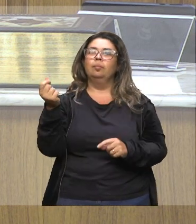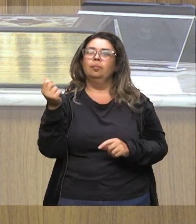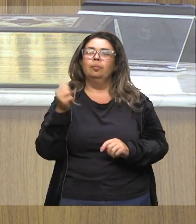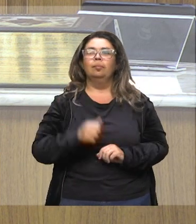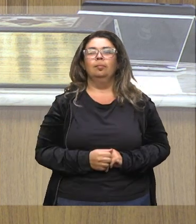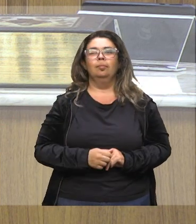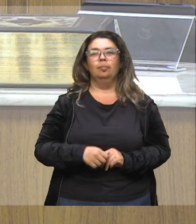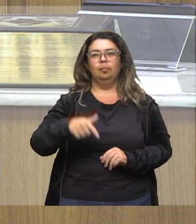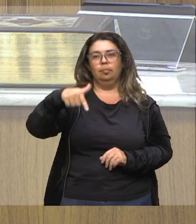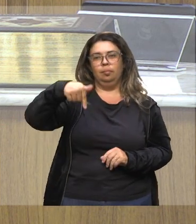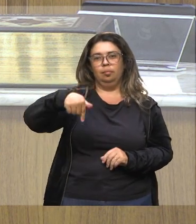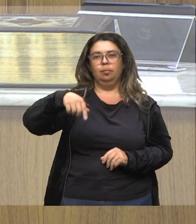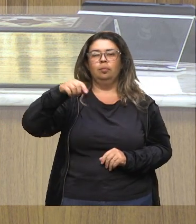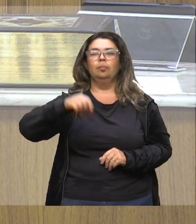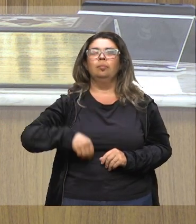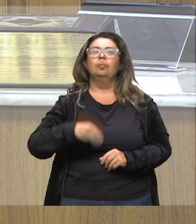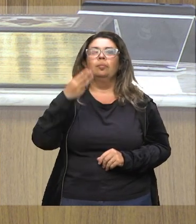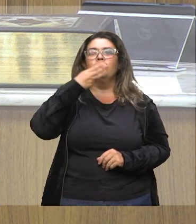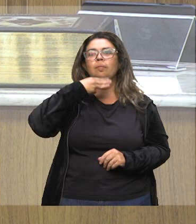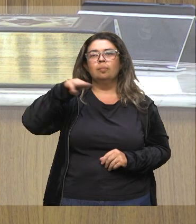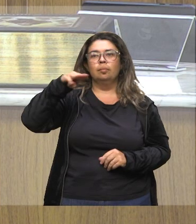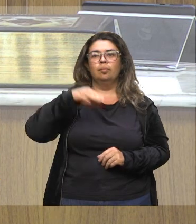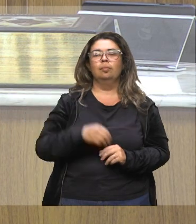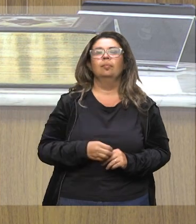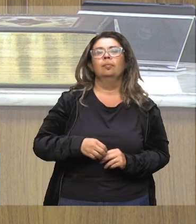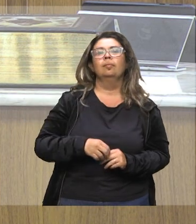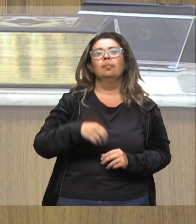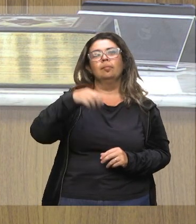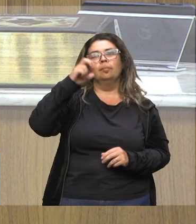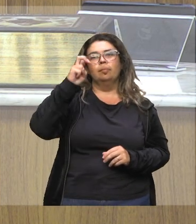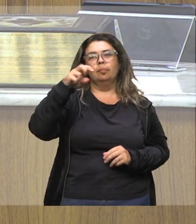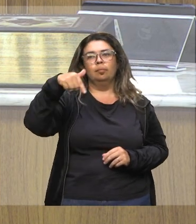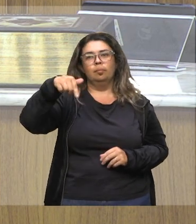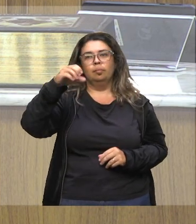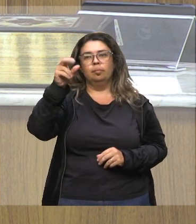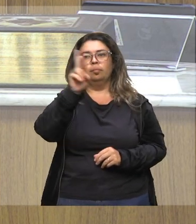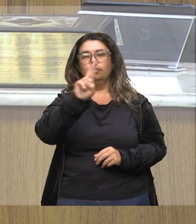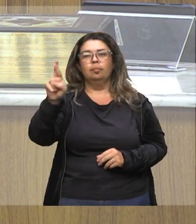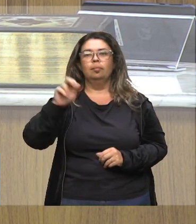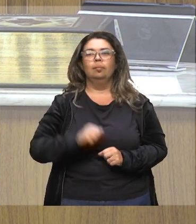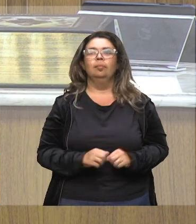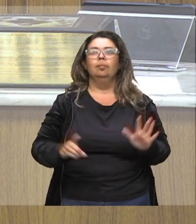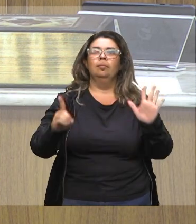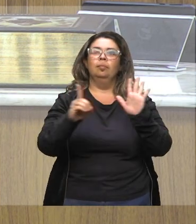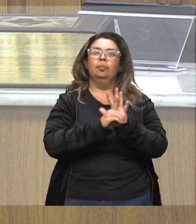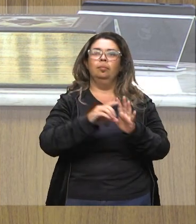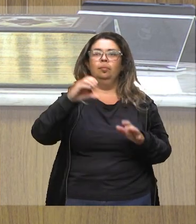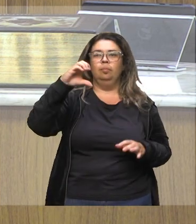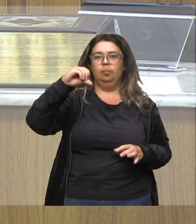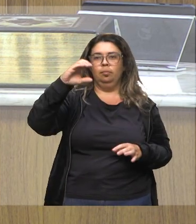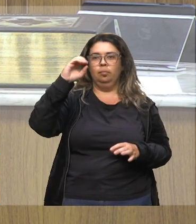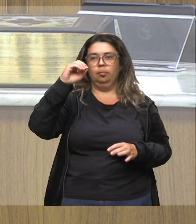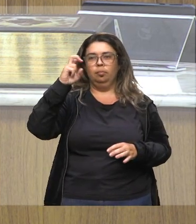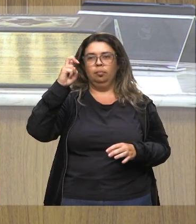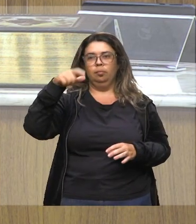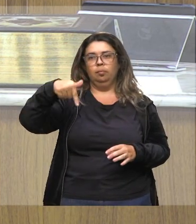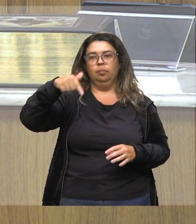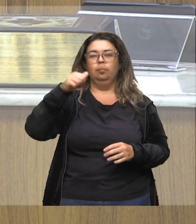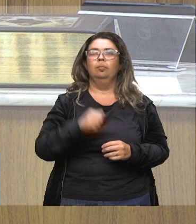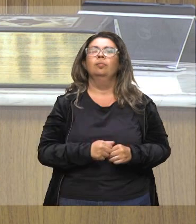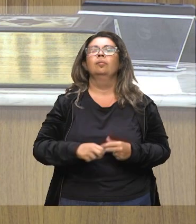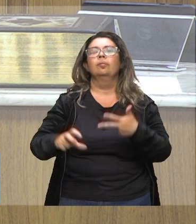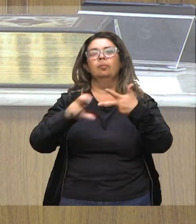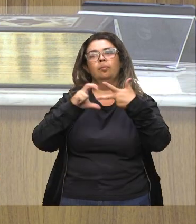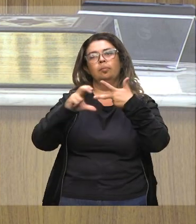no valor de R$ 7.627.570,60. Decreto 9.057, de 2023, de autoria do